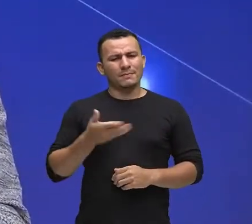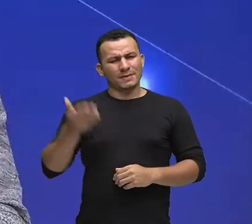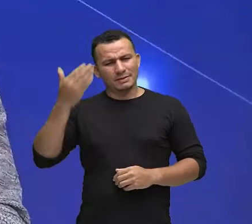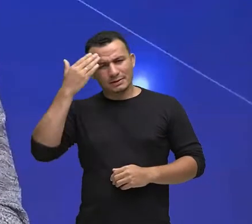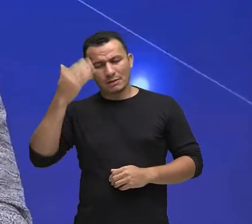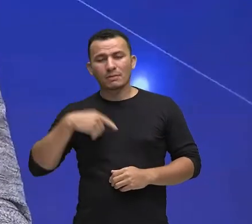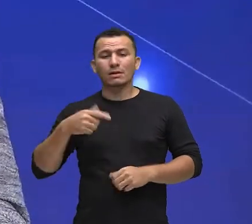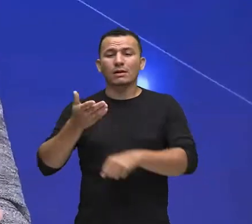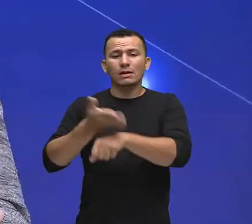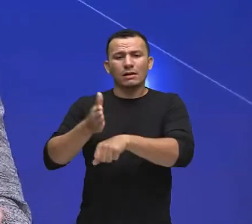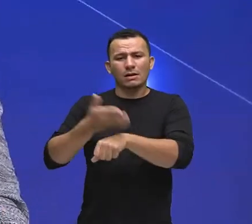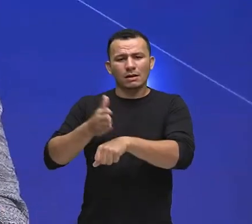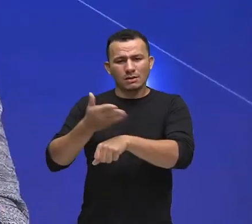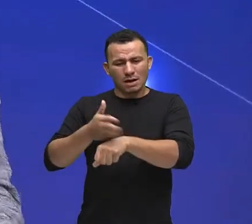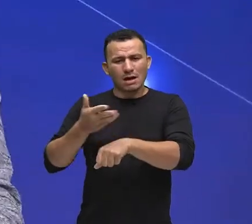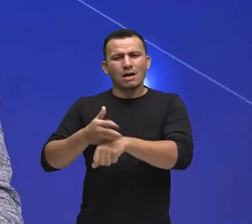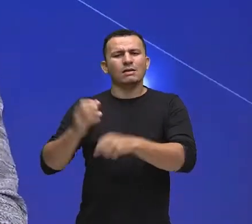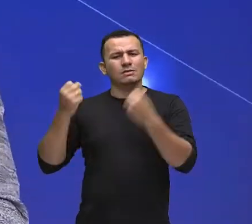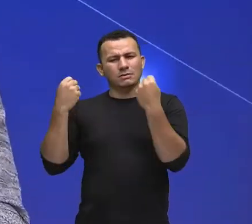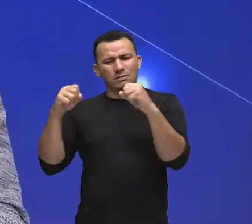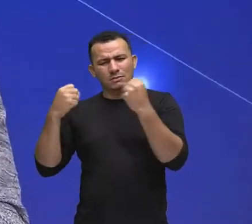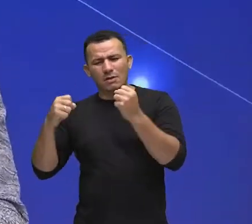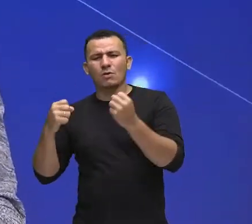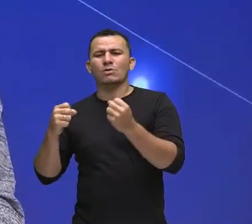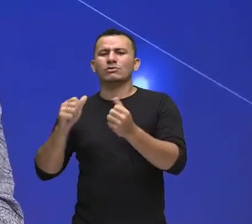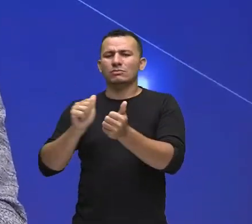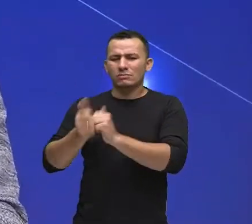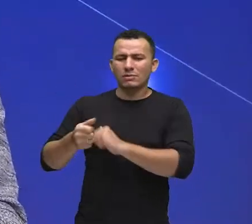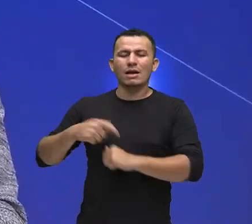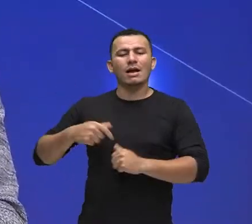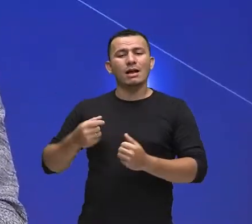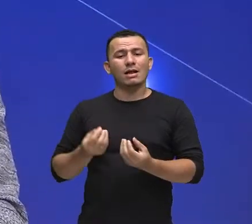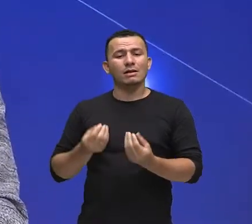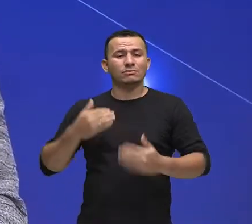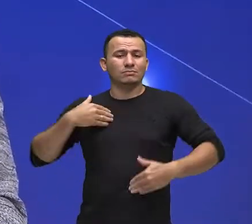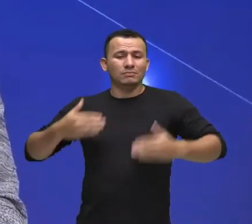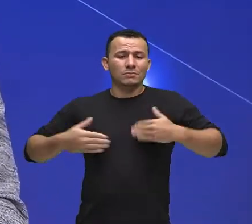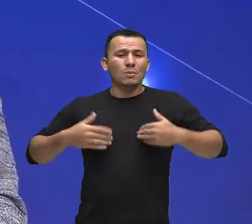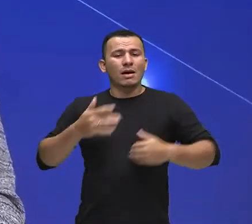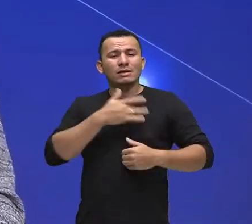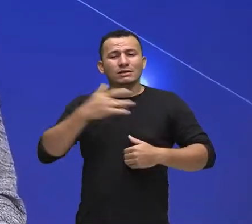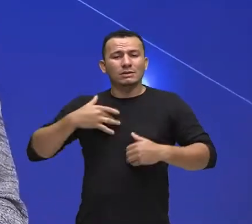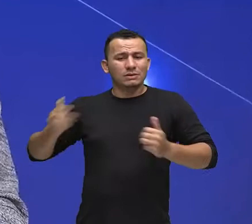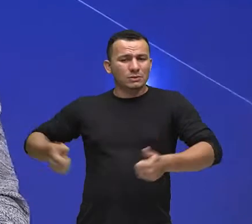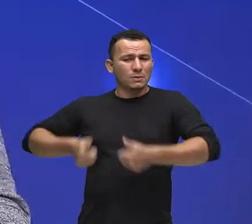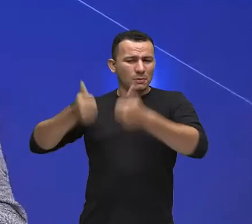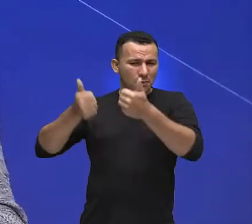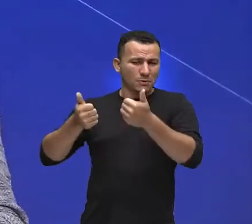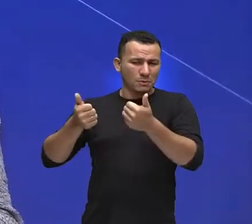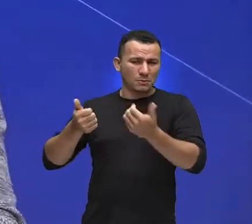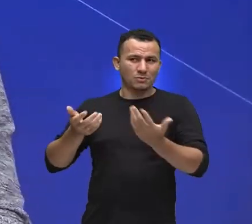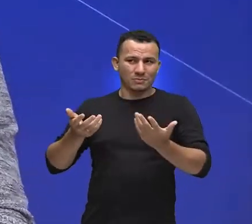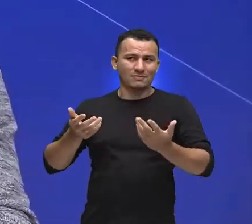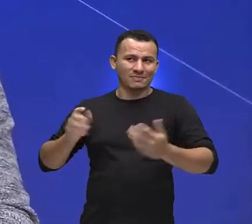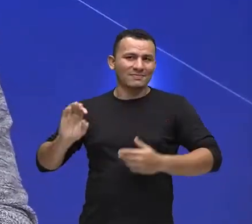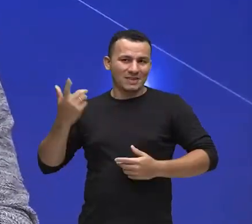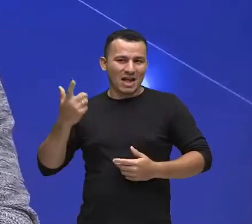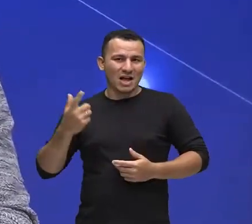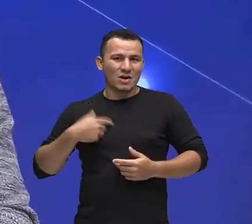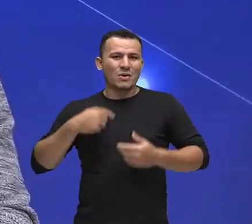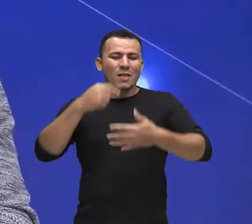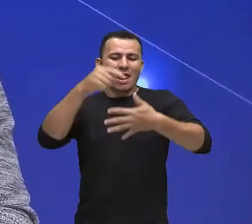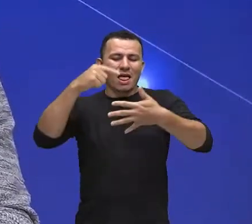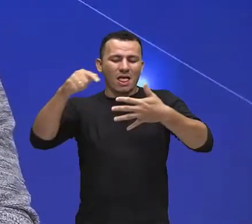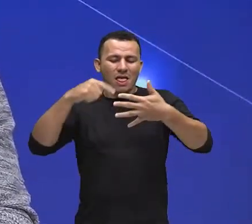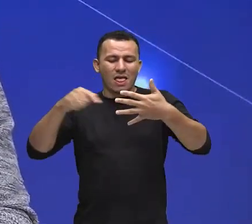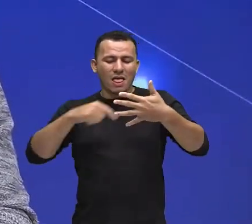de atividades físicas, ela ajuda a manter um corpo saudável. Isso aí é é um dos ganhos, né? Não vou nomear aqui